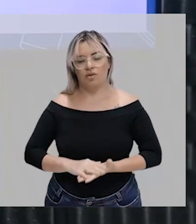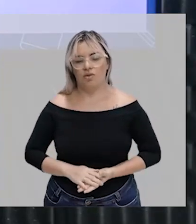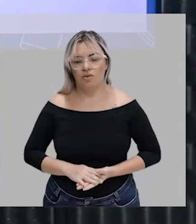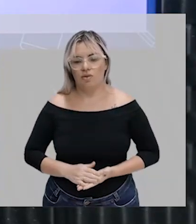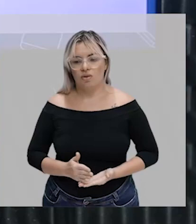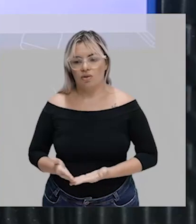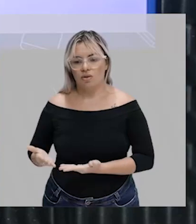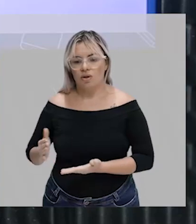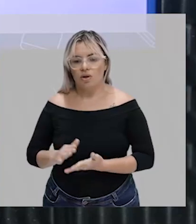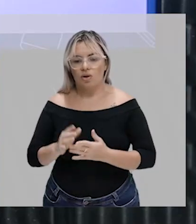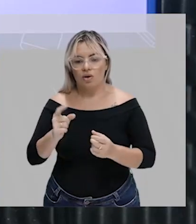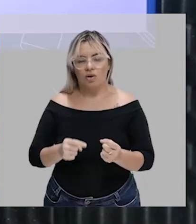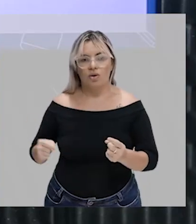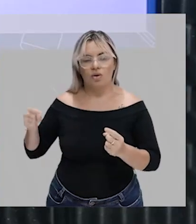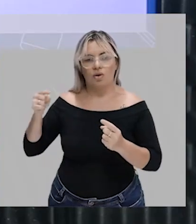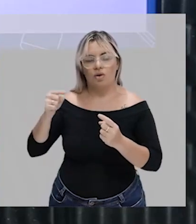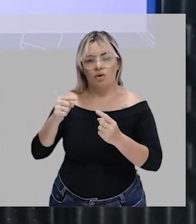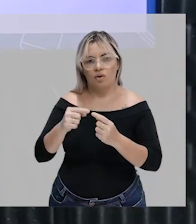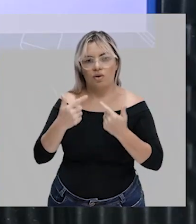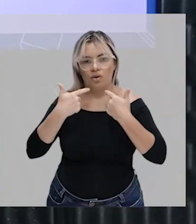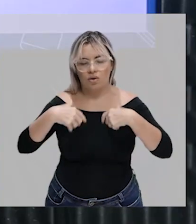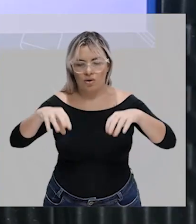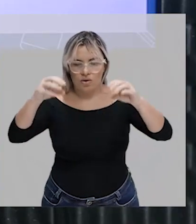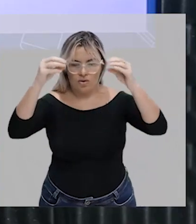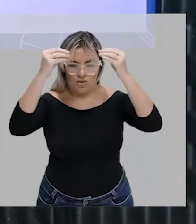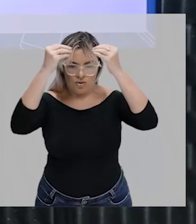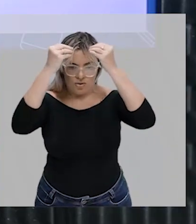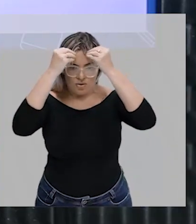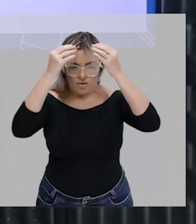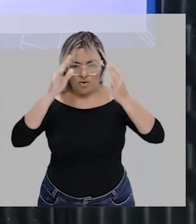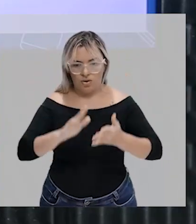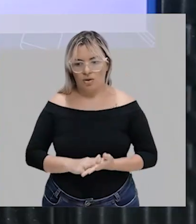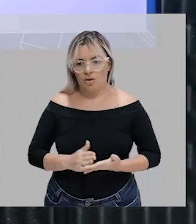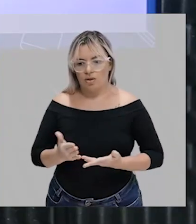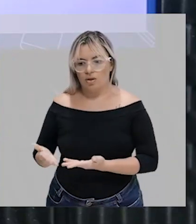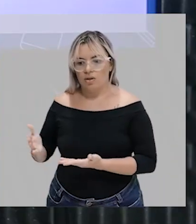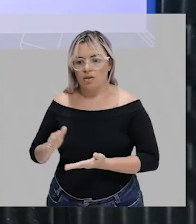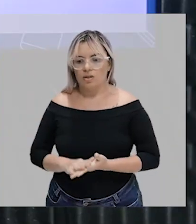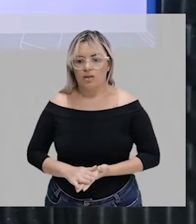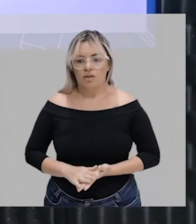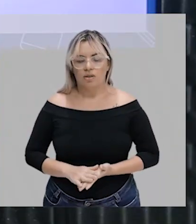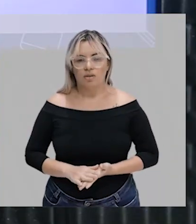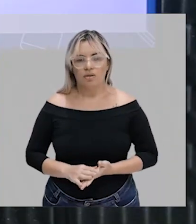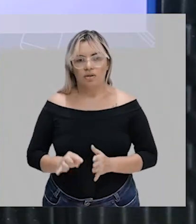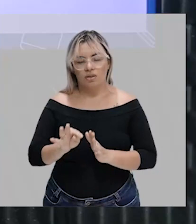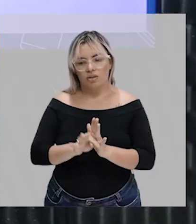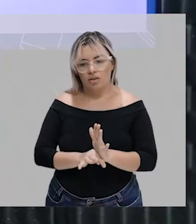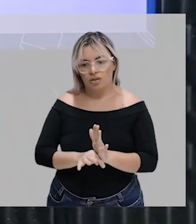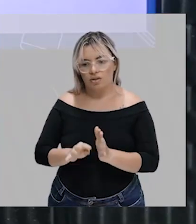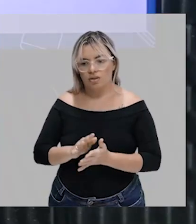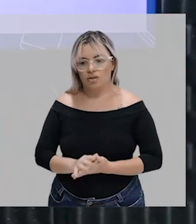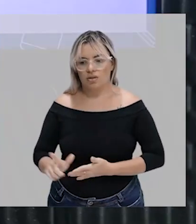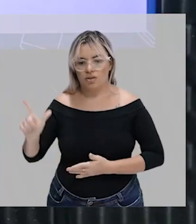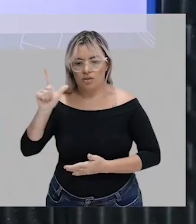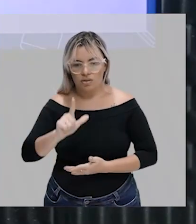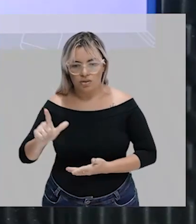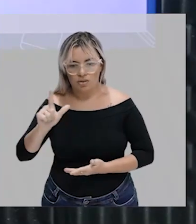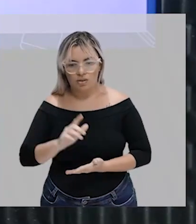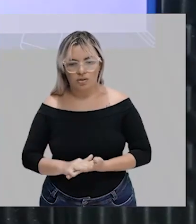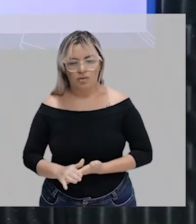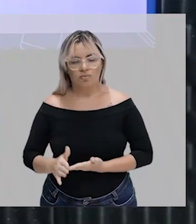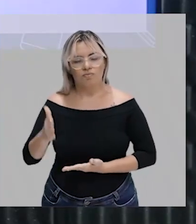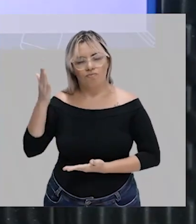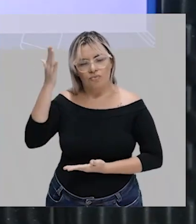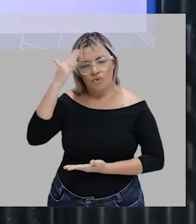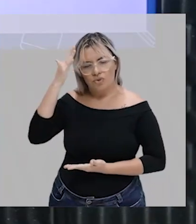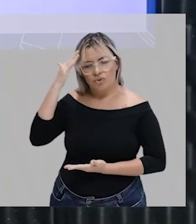as funções da linguagem e, se o texto for literário, noções de estilo de época. Porque a Espanha também tem uma